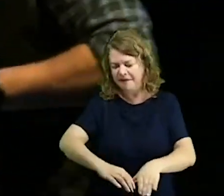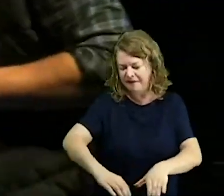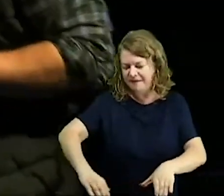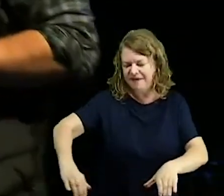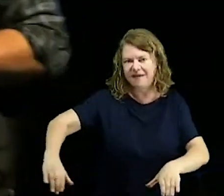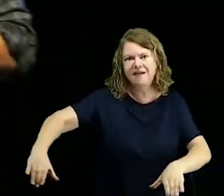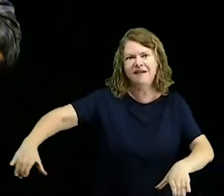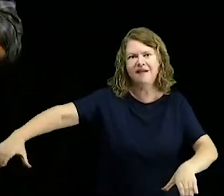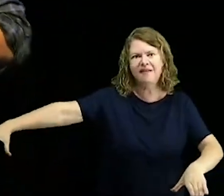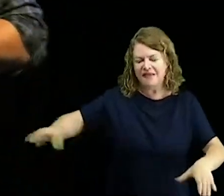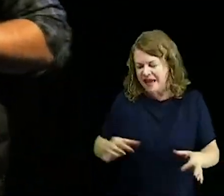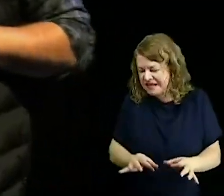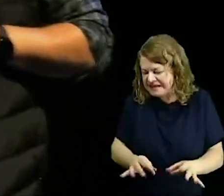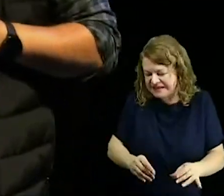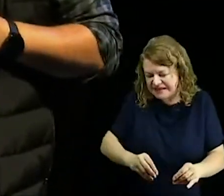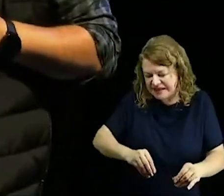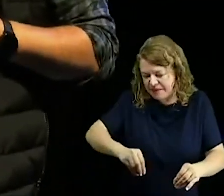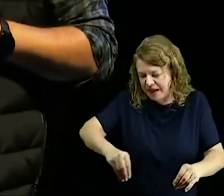negócio maior.